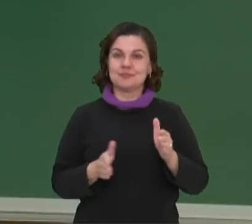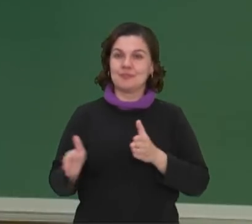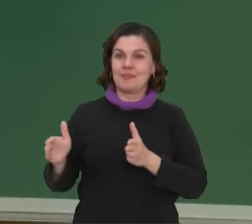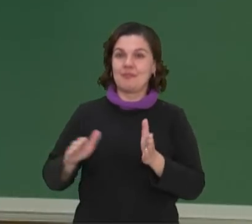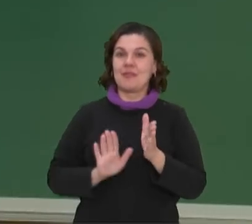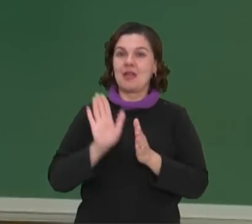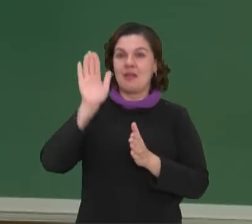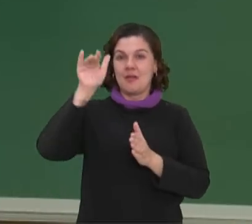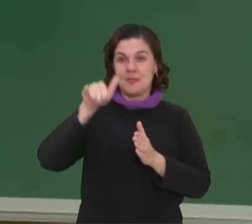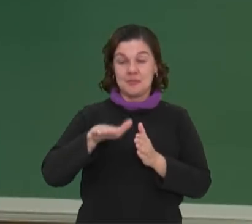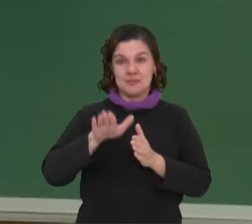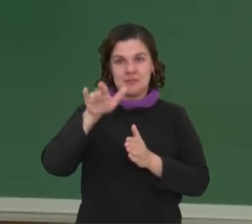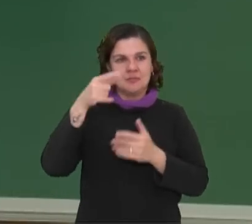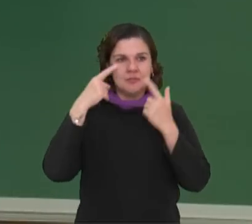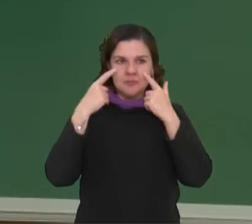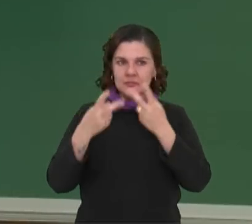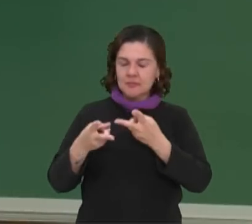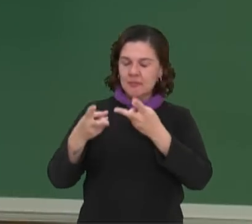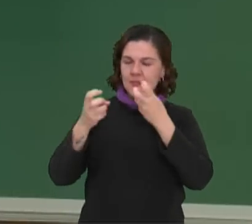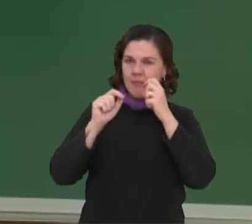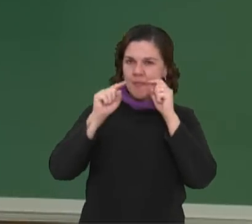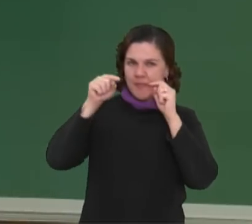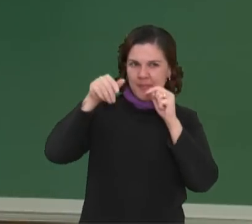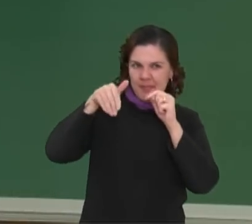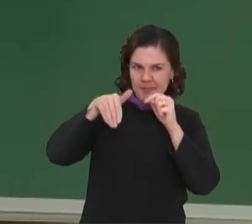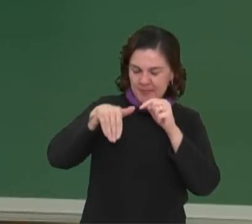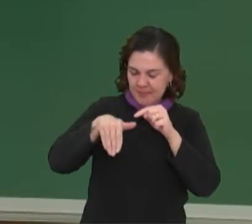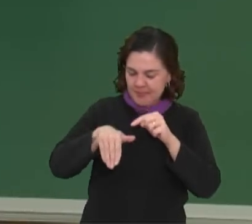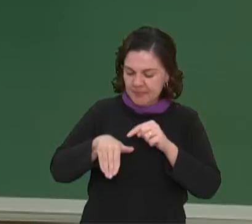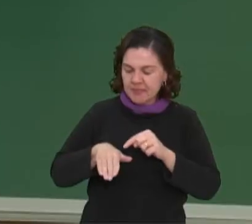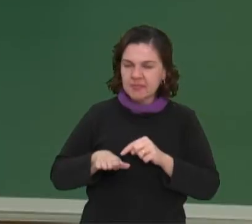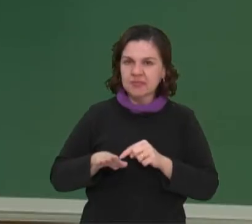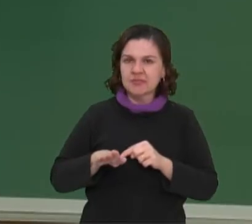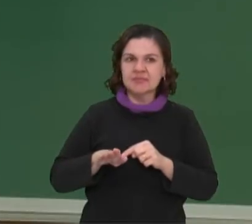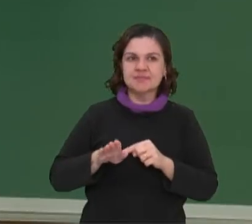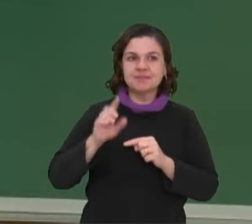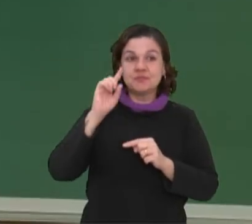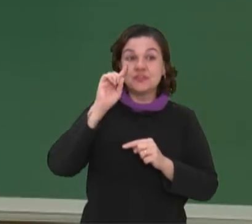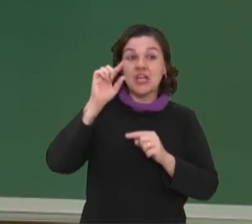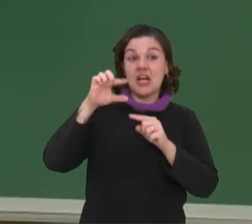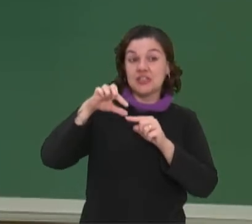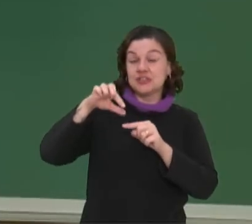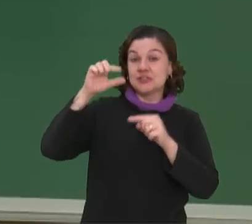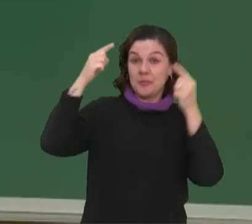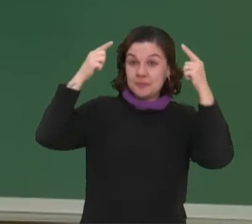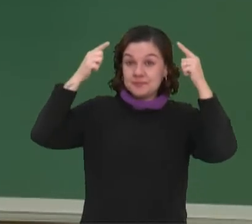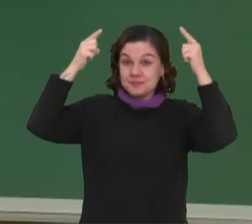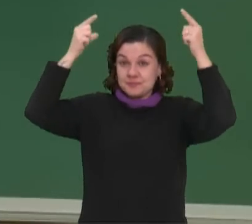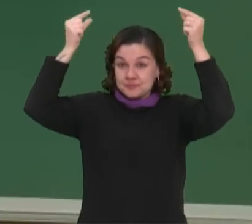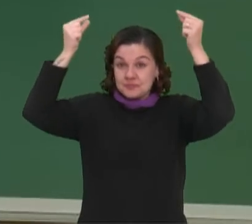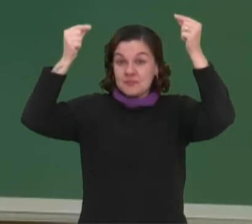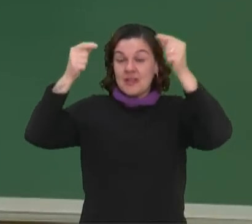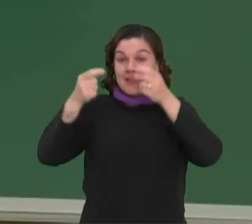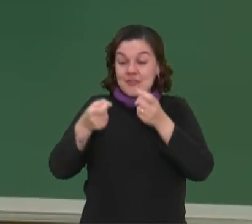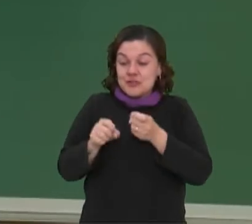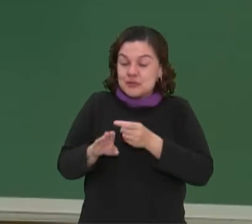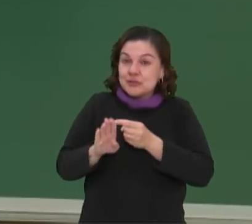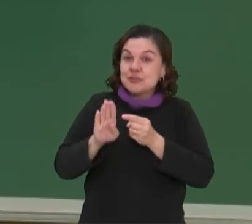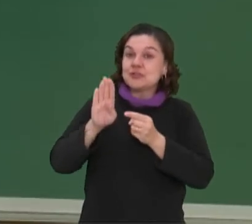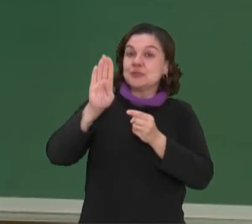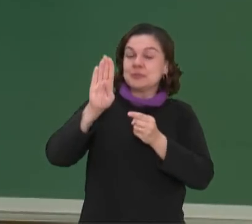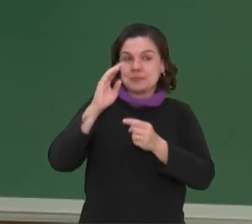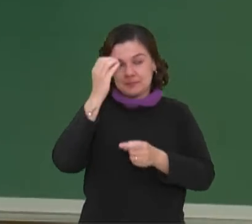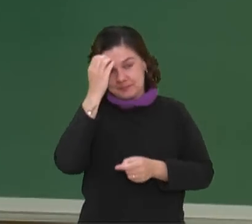montanhas. Então você repara, aqui ó, tem uma descida para um vale e essas mulas lá no final já estavam subindo novamente a